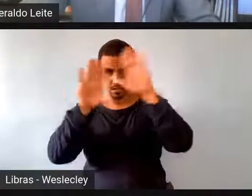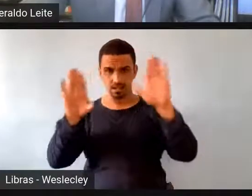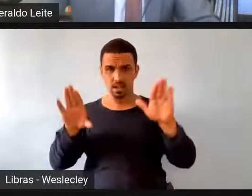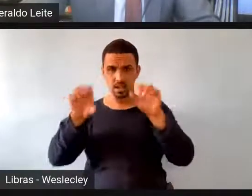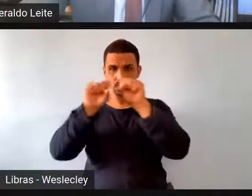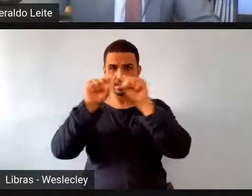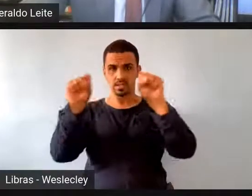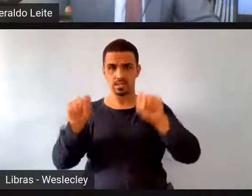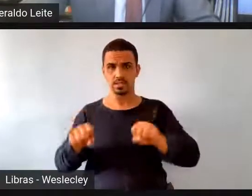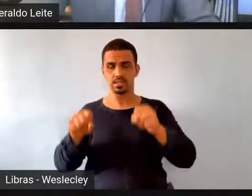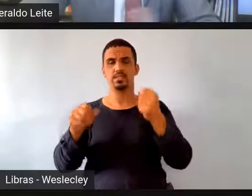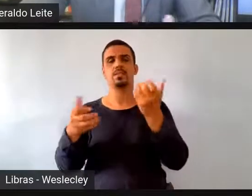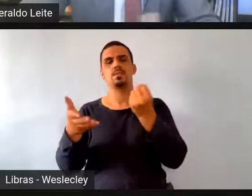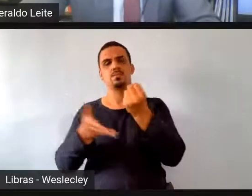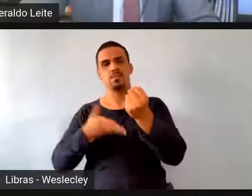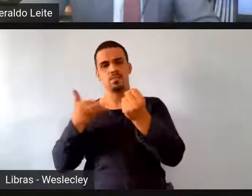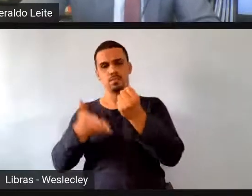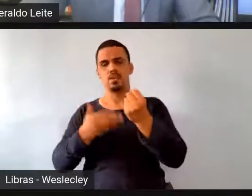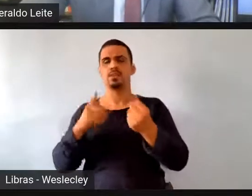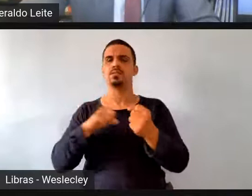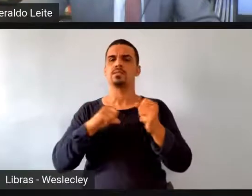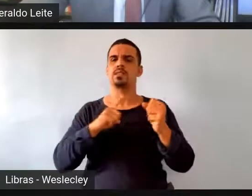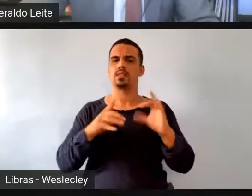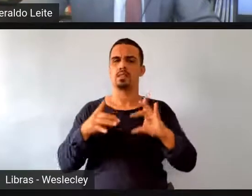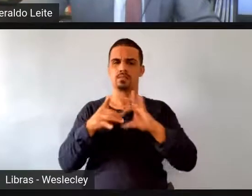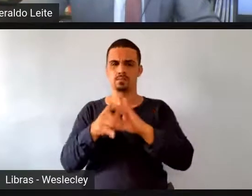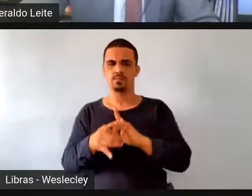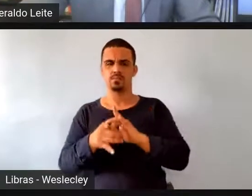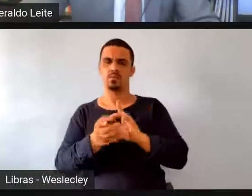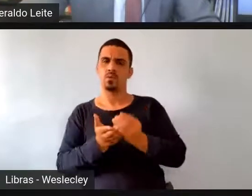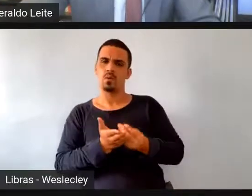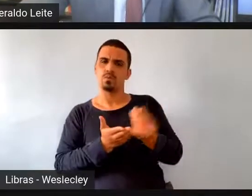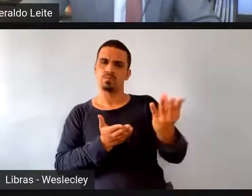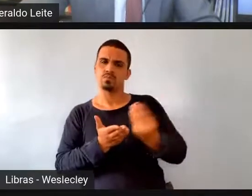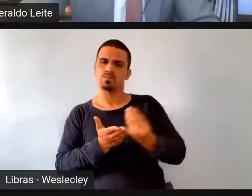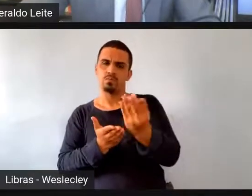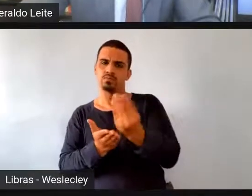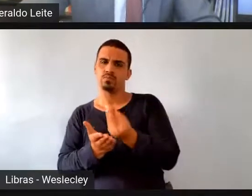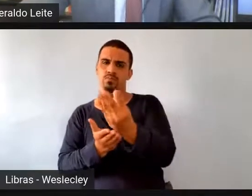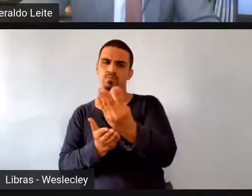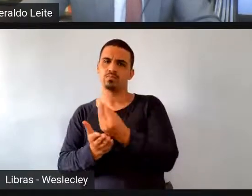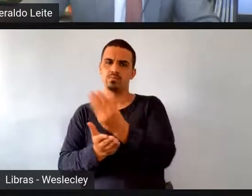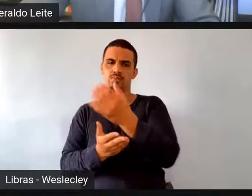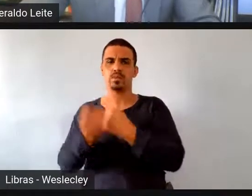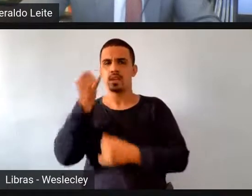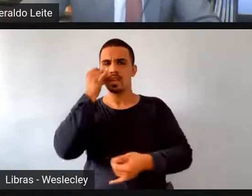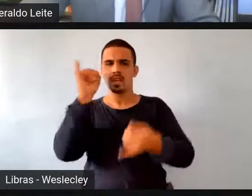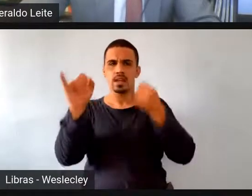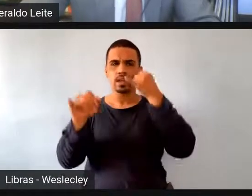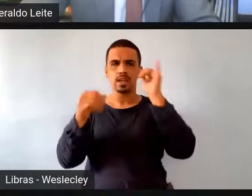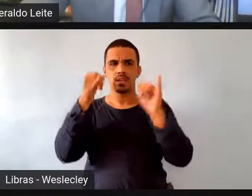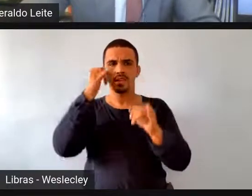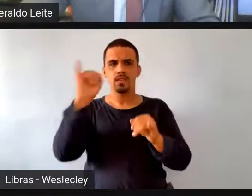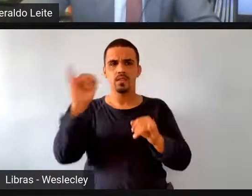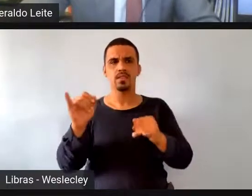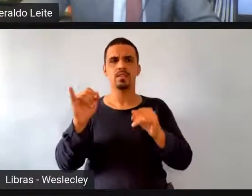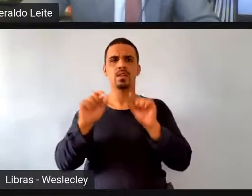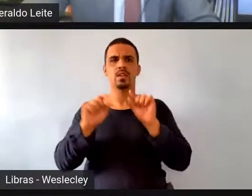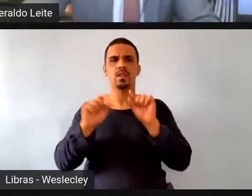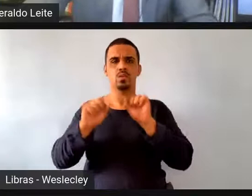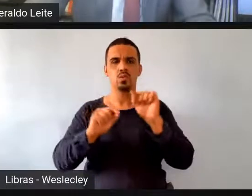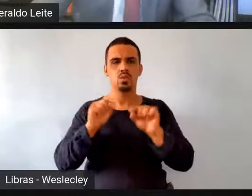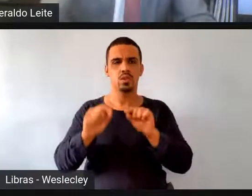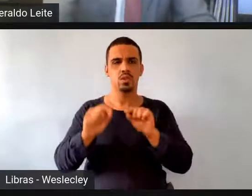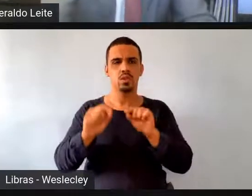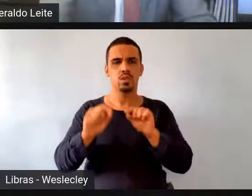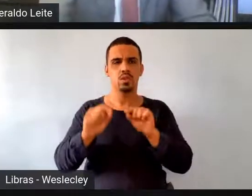fundos pareados, ou a distribuição de fundos públicos imitando as pequenas doações de pessoas